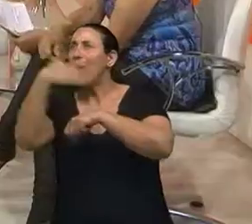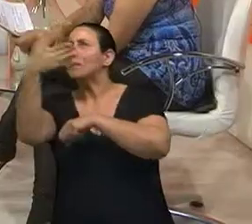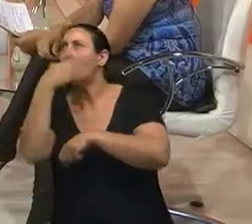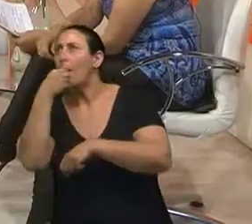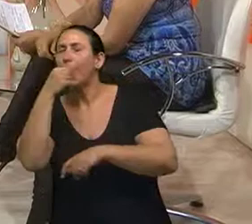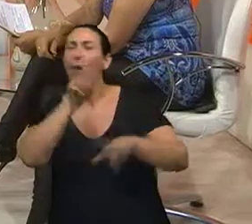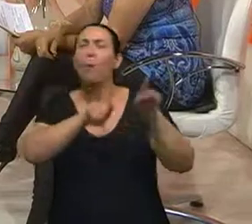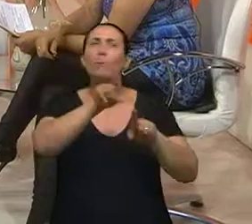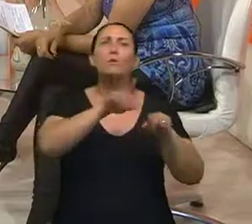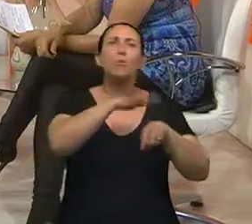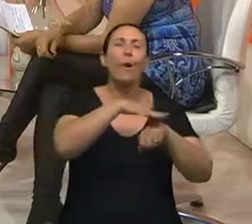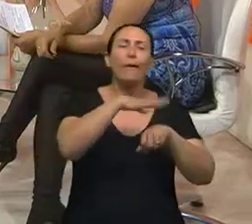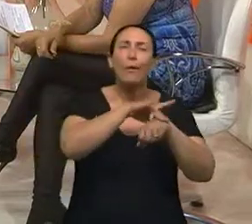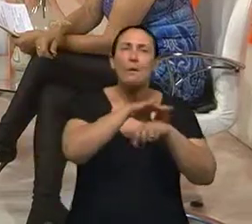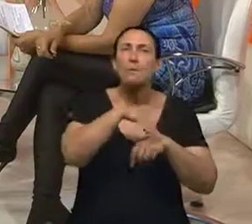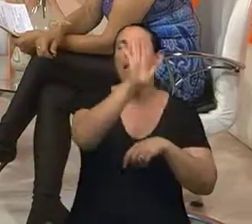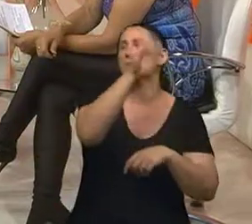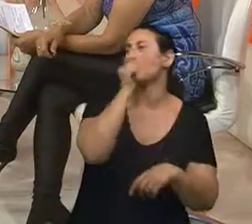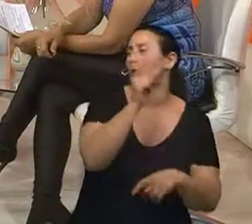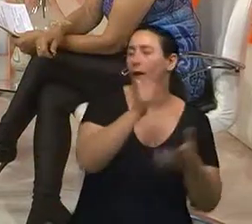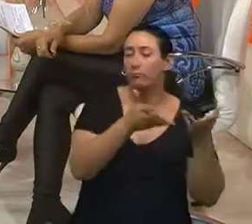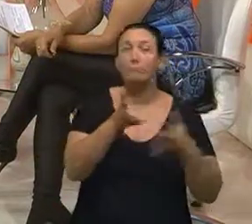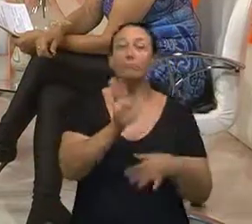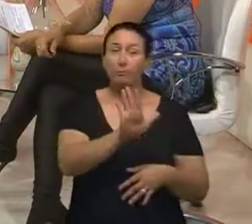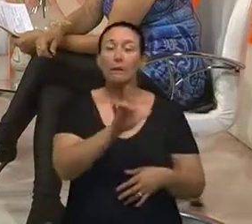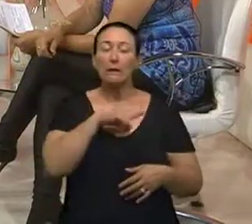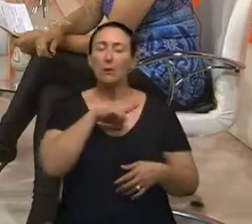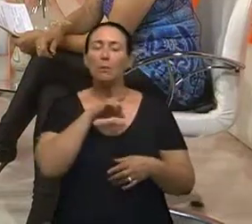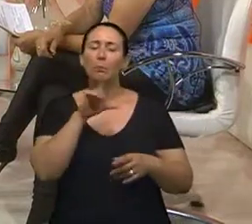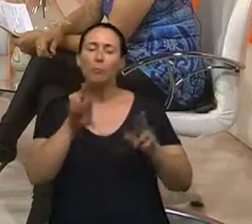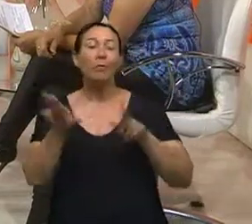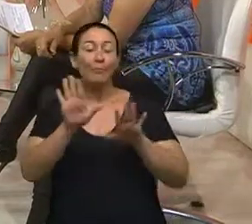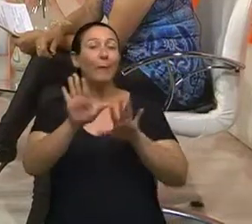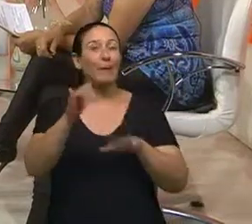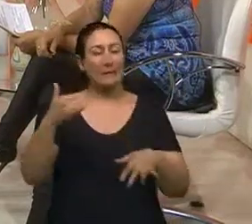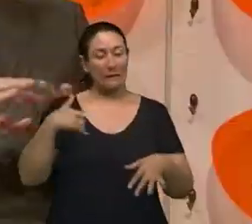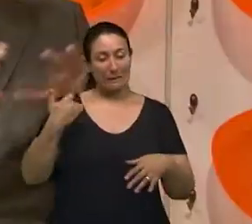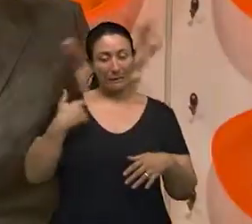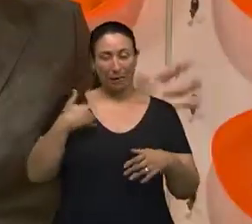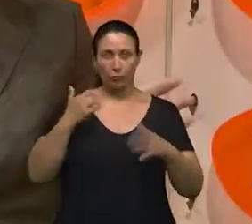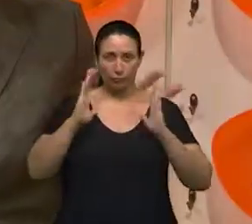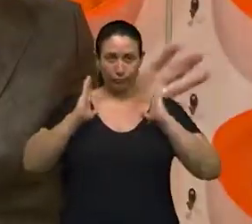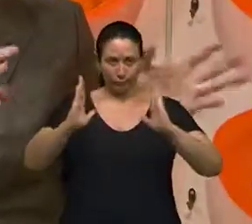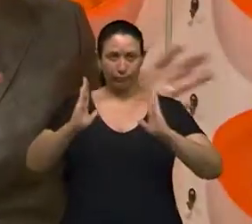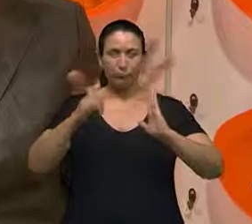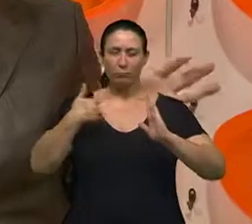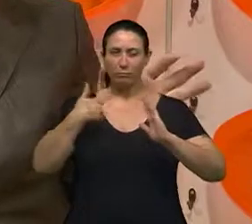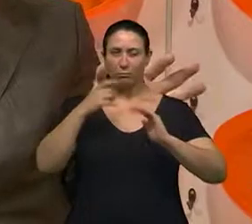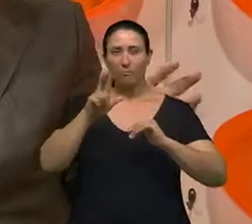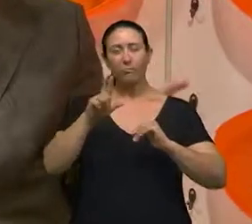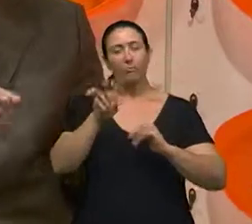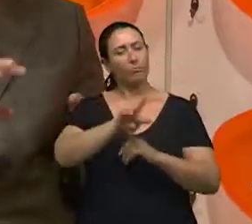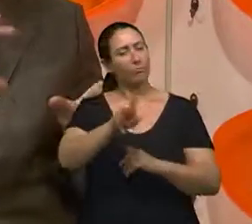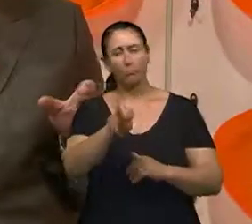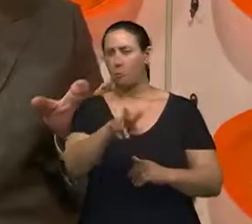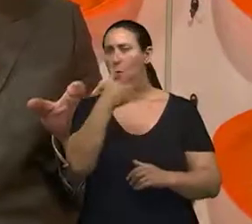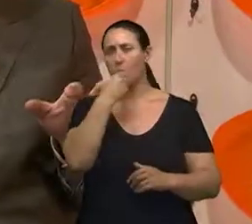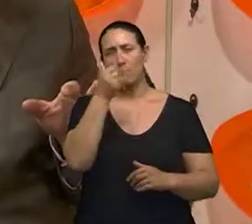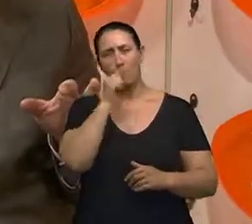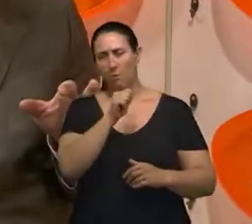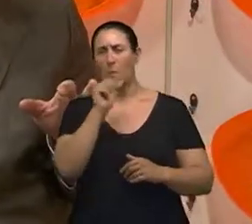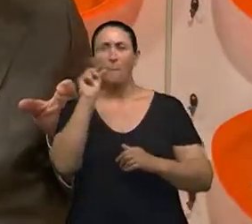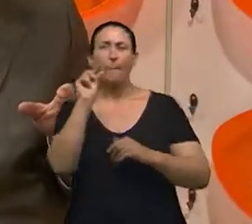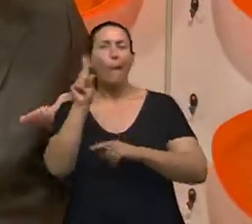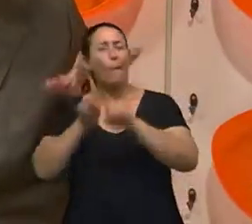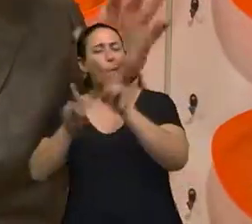Existem algumas prevalências diferentes em relação a homens e mulheres. Em geral, na idade, todas elas aparecem nos dois gêneros. Certo. Um pouco